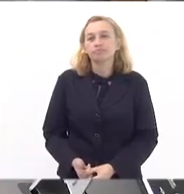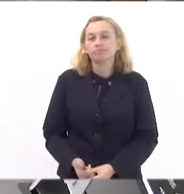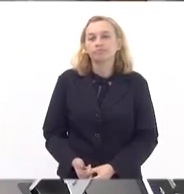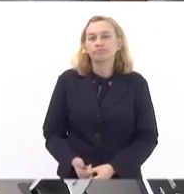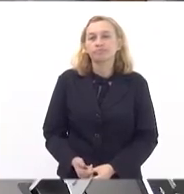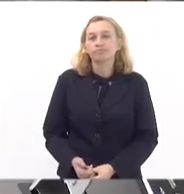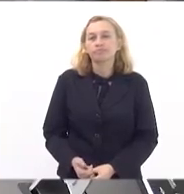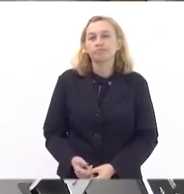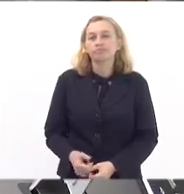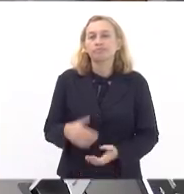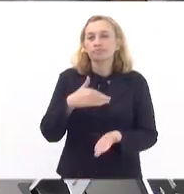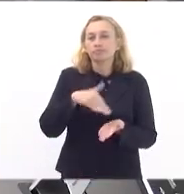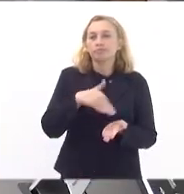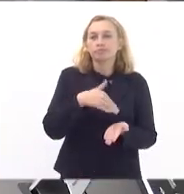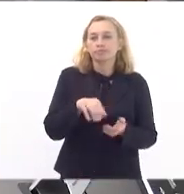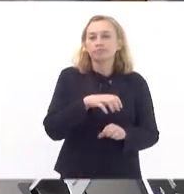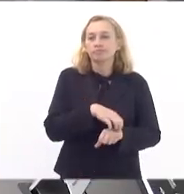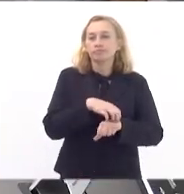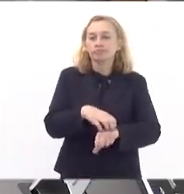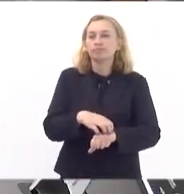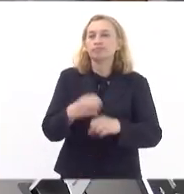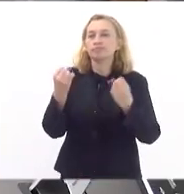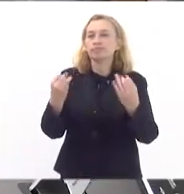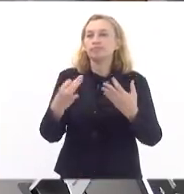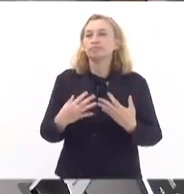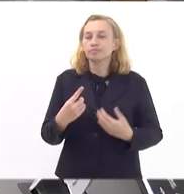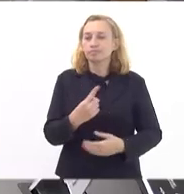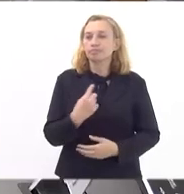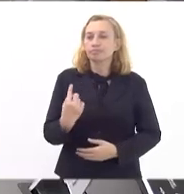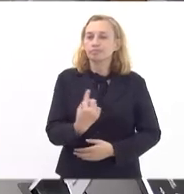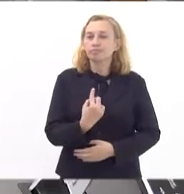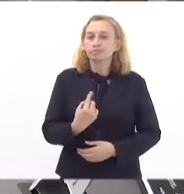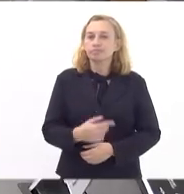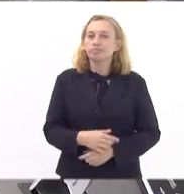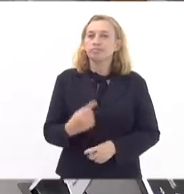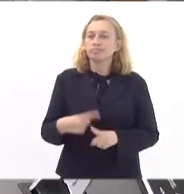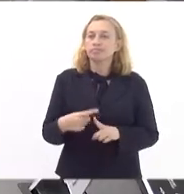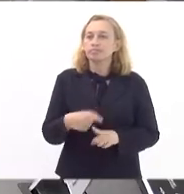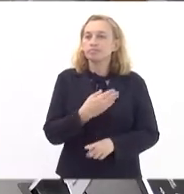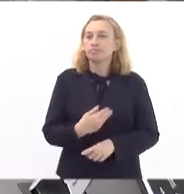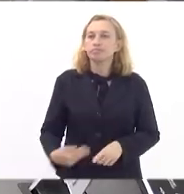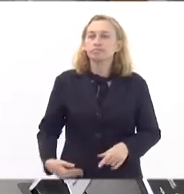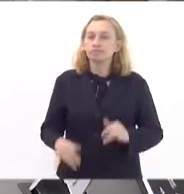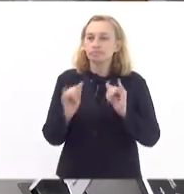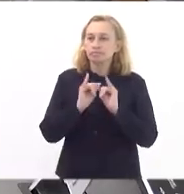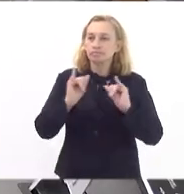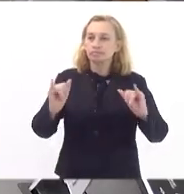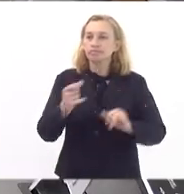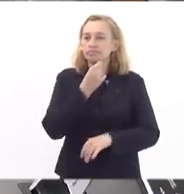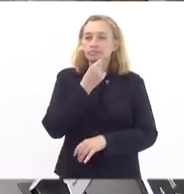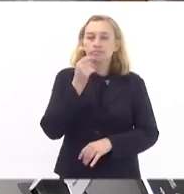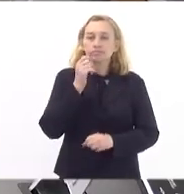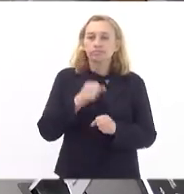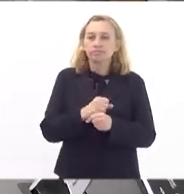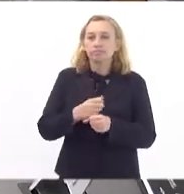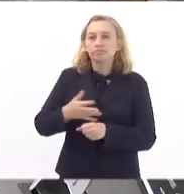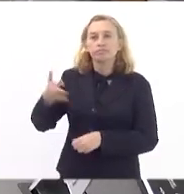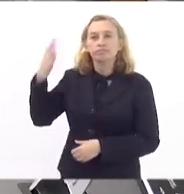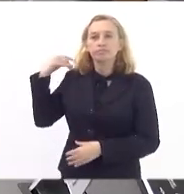secretaria de transportes aproveitar a obra explica para gente se ver a palavra agora porque o governador anunciou em setembro do ano passado